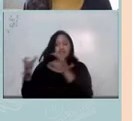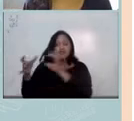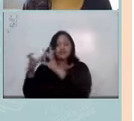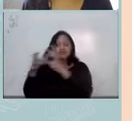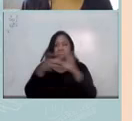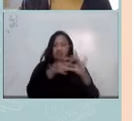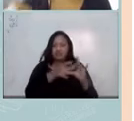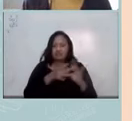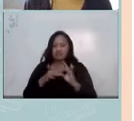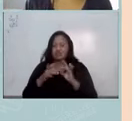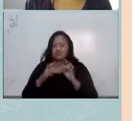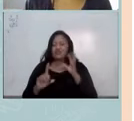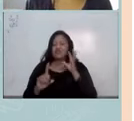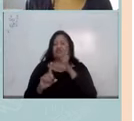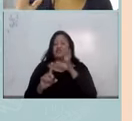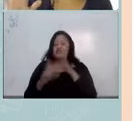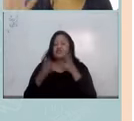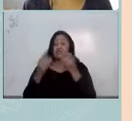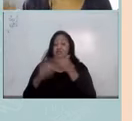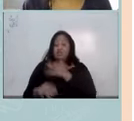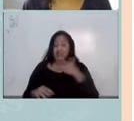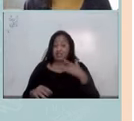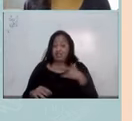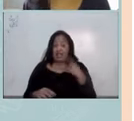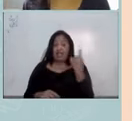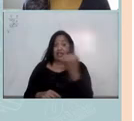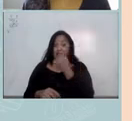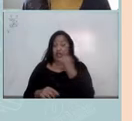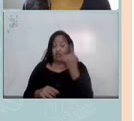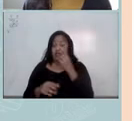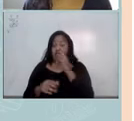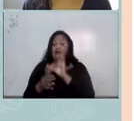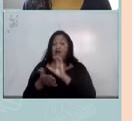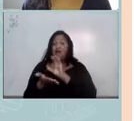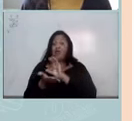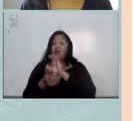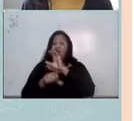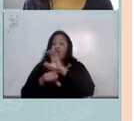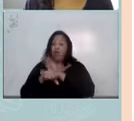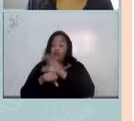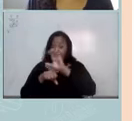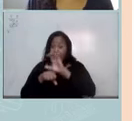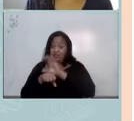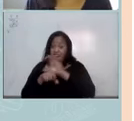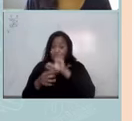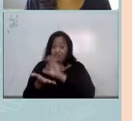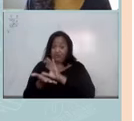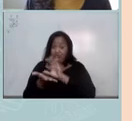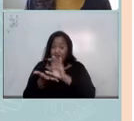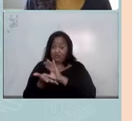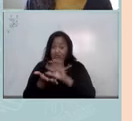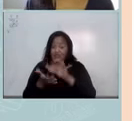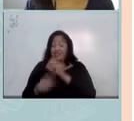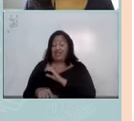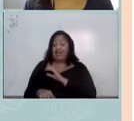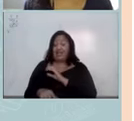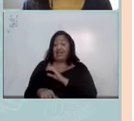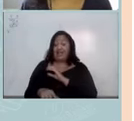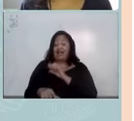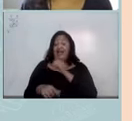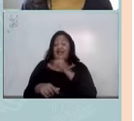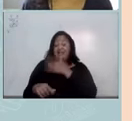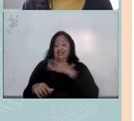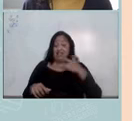indivíduo. E a nossa Constituição lá de 88, ela diz, inclusive, que a saúde, lá no artigo